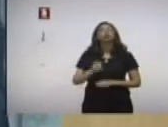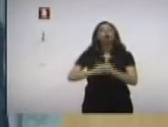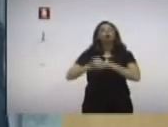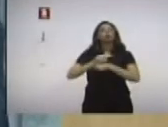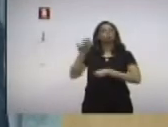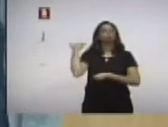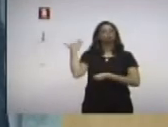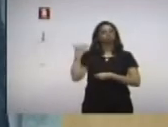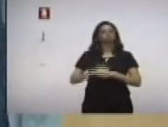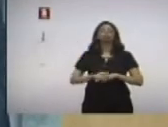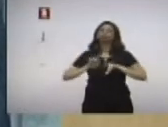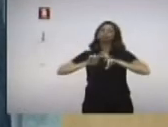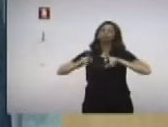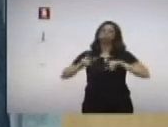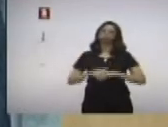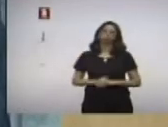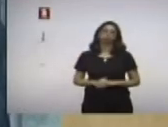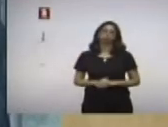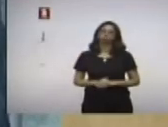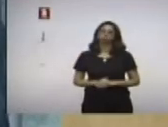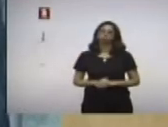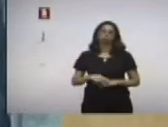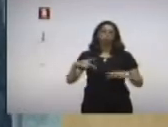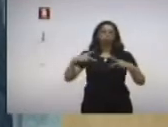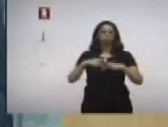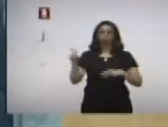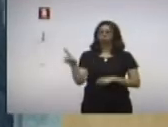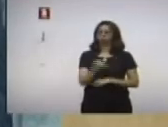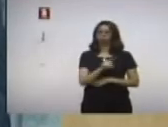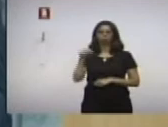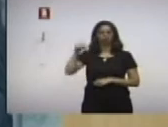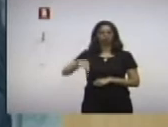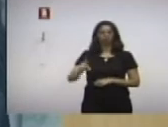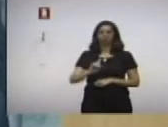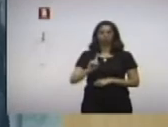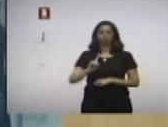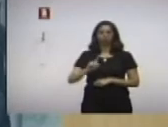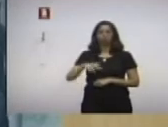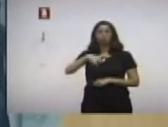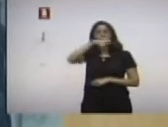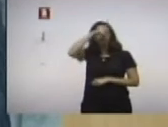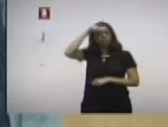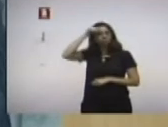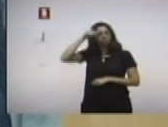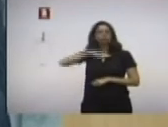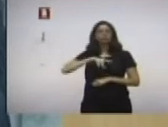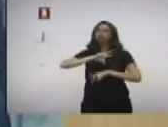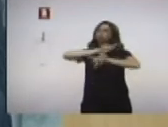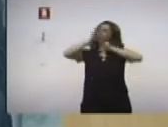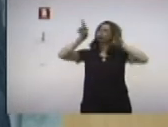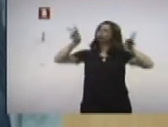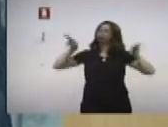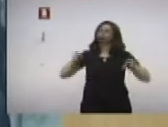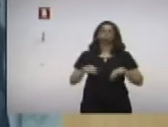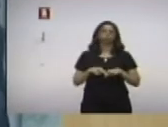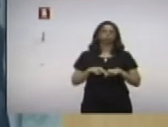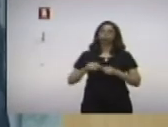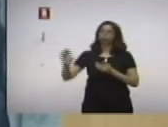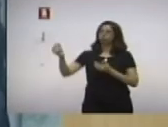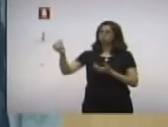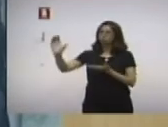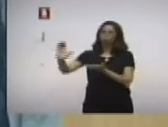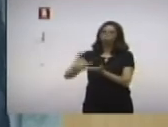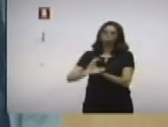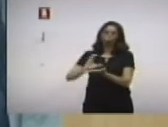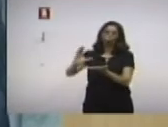típico ano passado pessoal e não foi sua Paulina se você conversar com todos os prefeitos despencou arrecadação em todas as